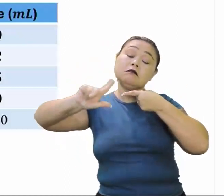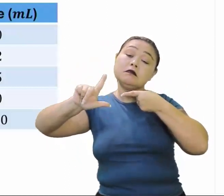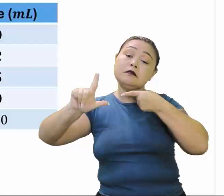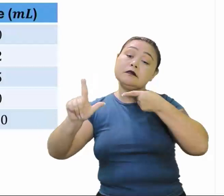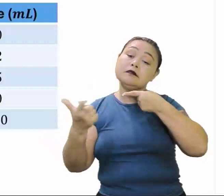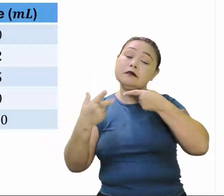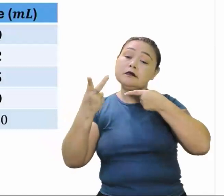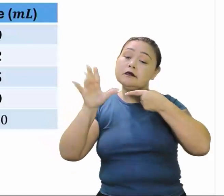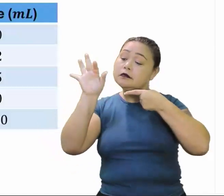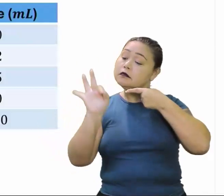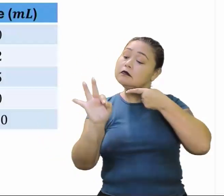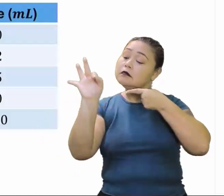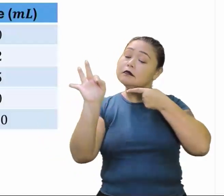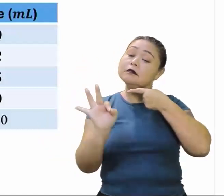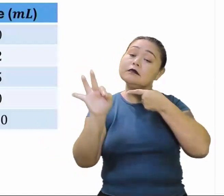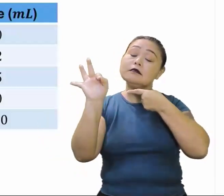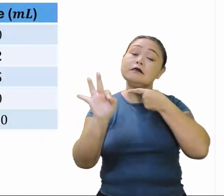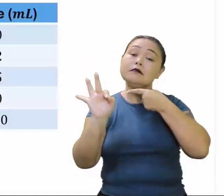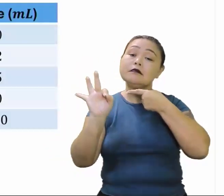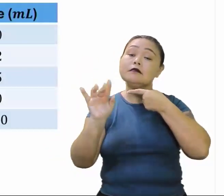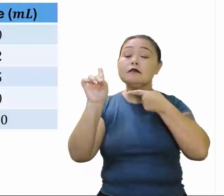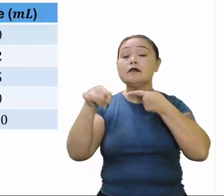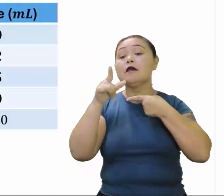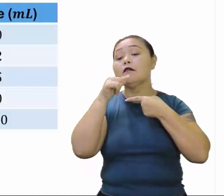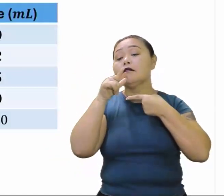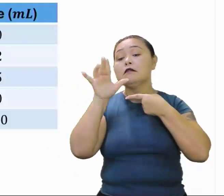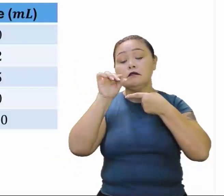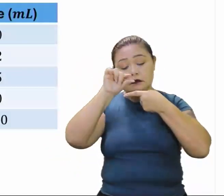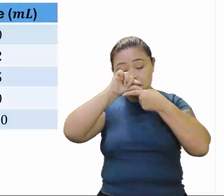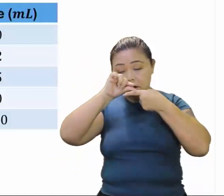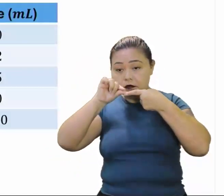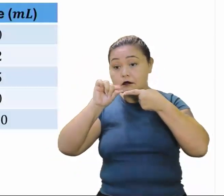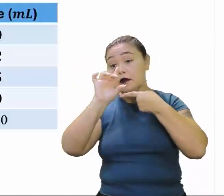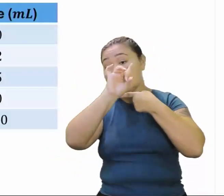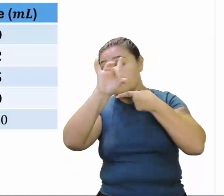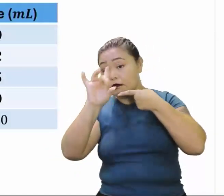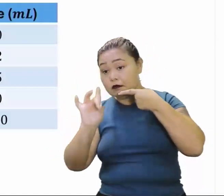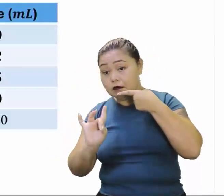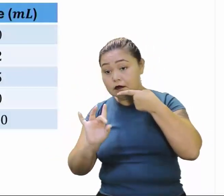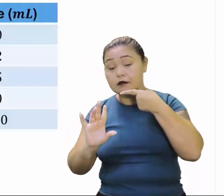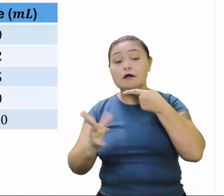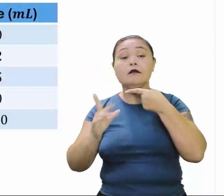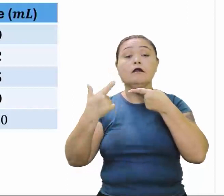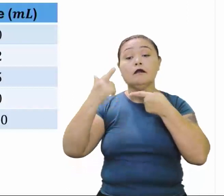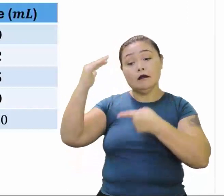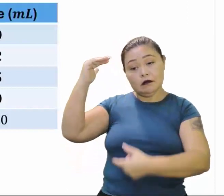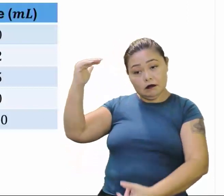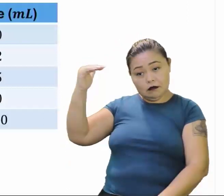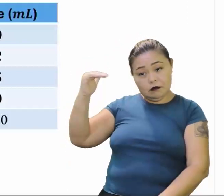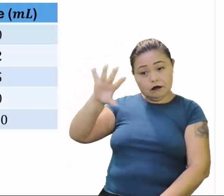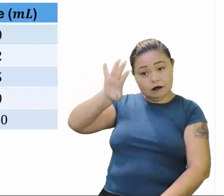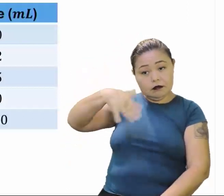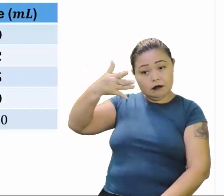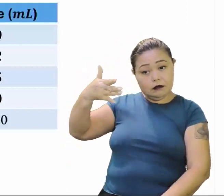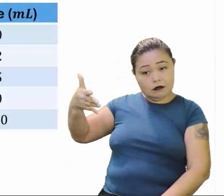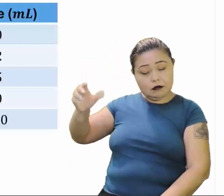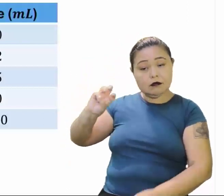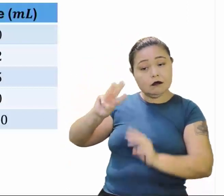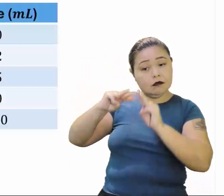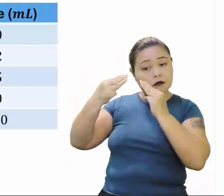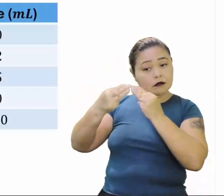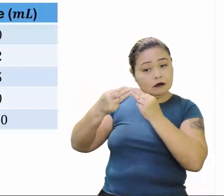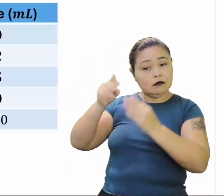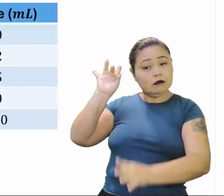na porcentagem de água contida de cada um. A tabela a seguir apresenta massas